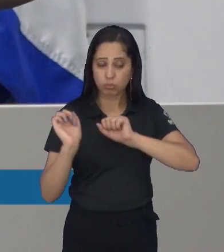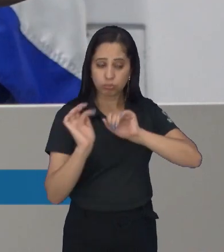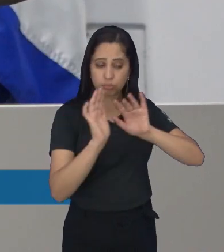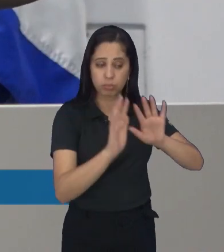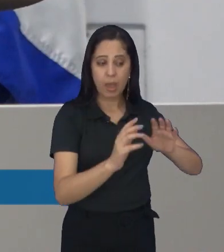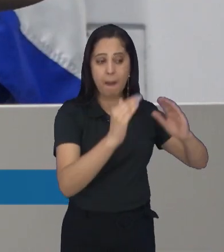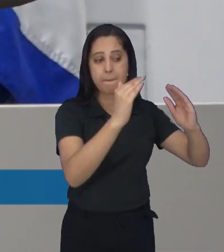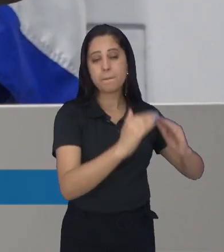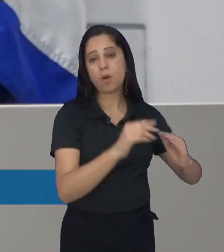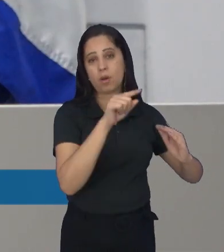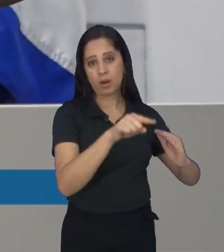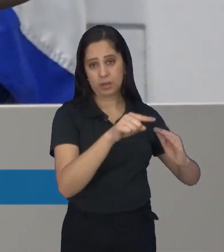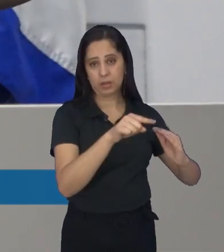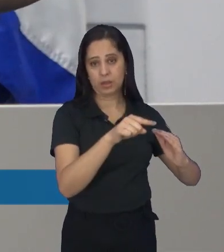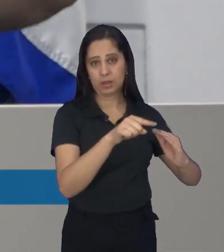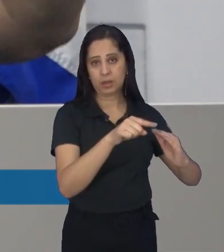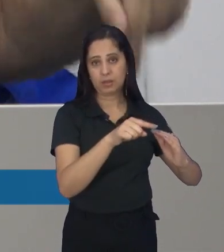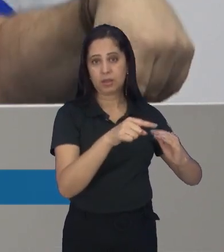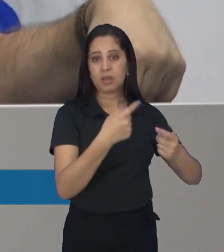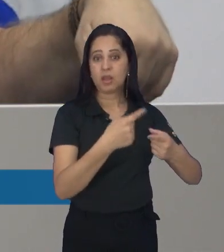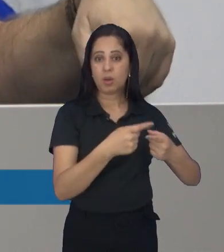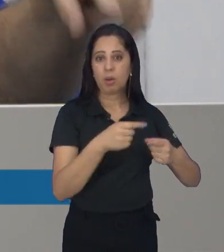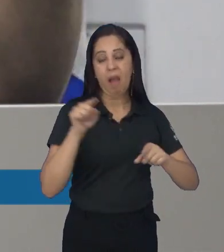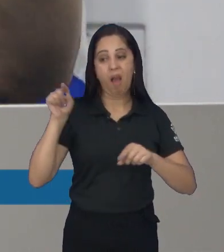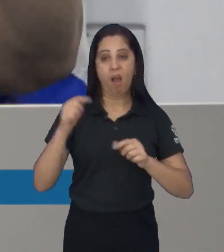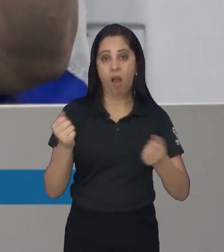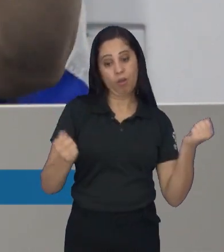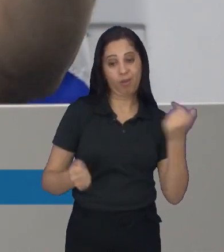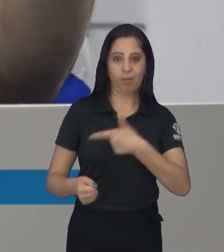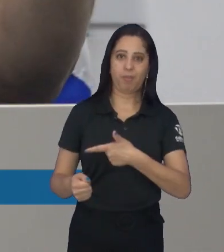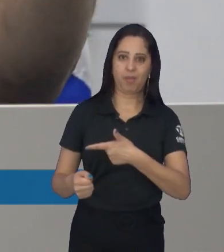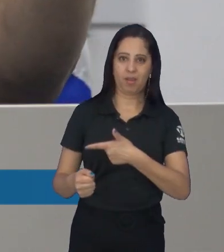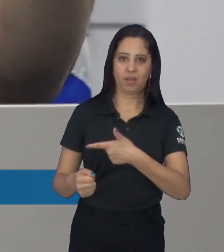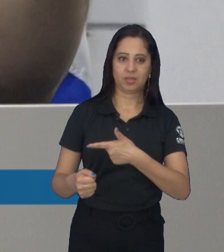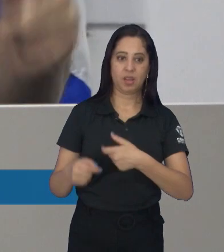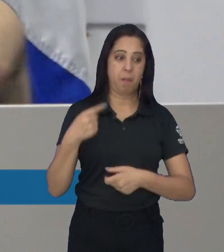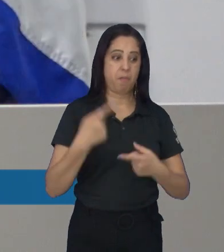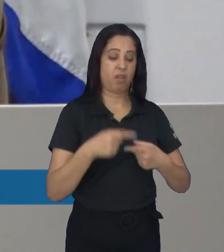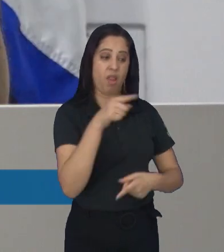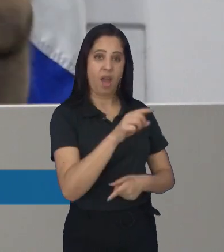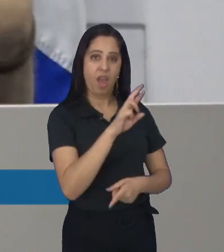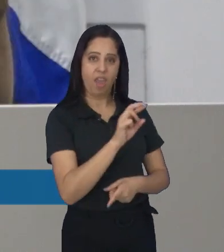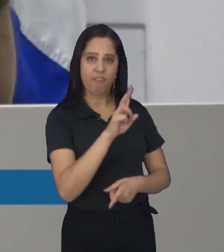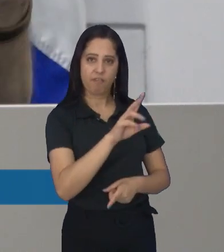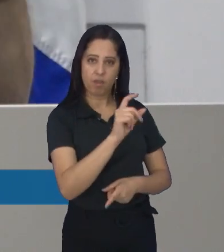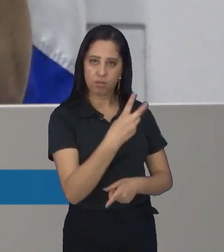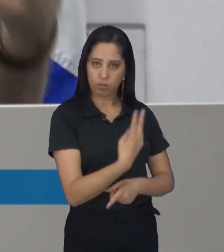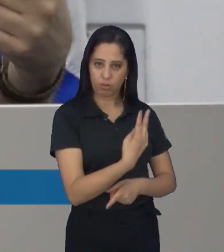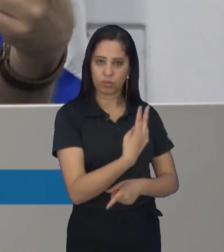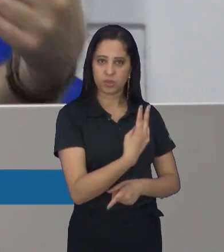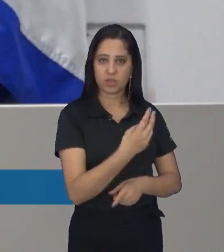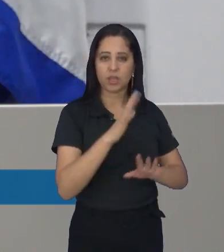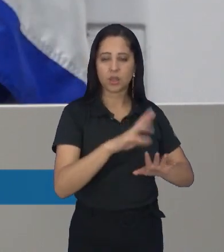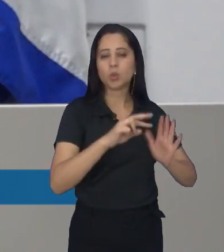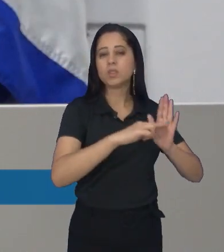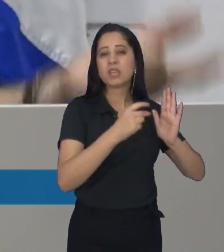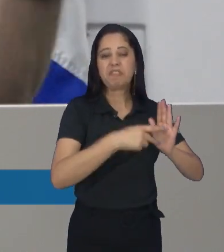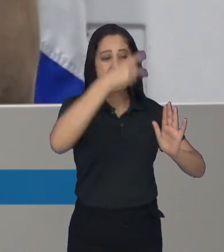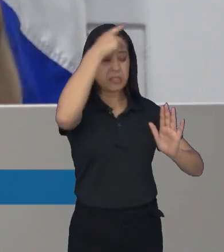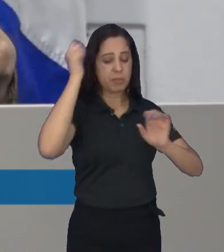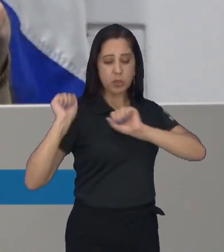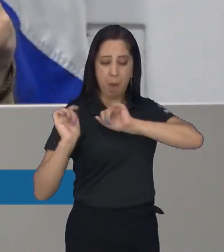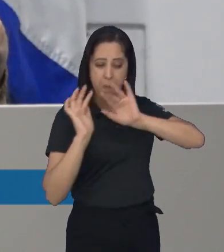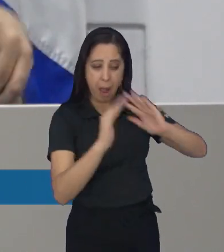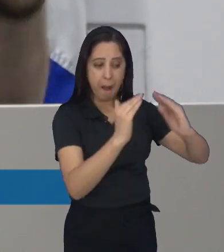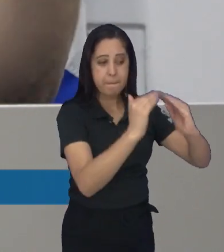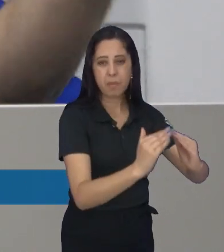aquários vai poder ter mais gente morando do que a Vila Ema porque ele trabalha com o rv2 então ele acaba tendo mais gente ele acaba tendo